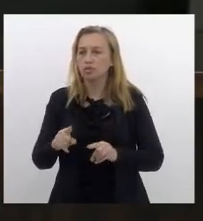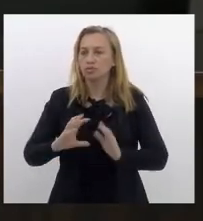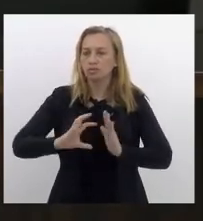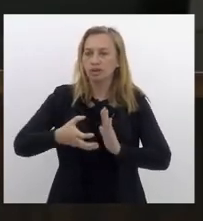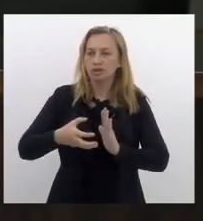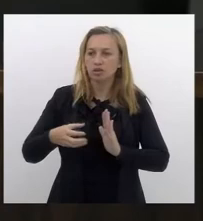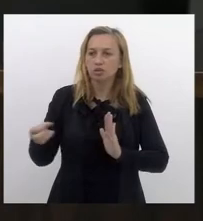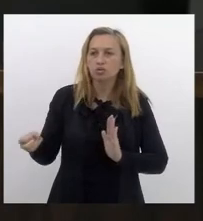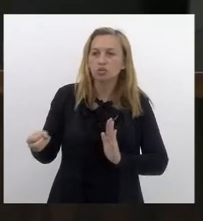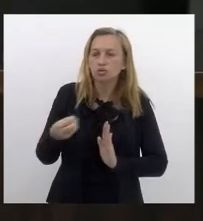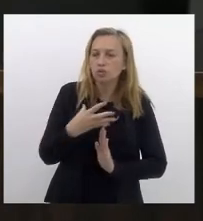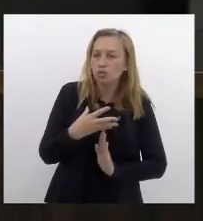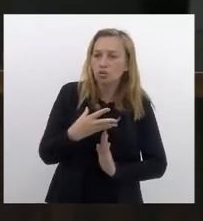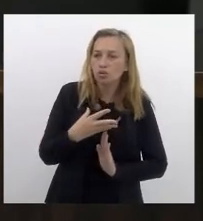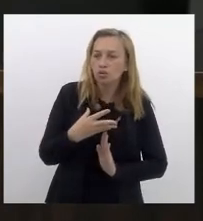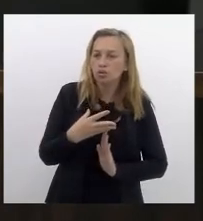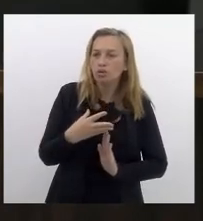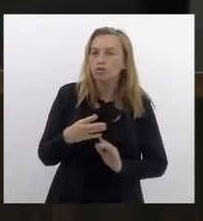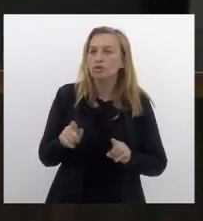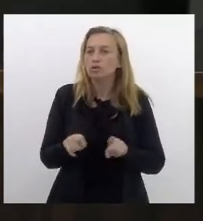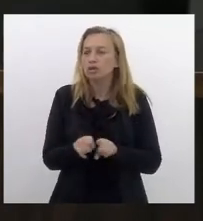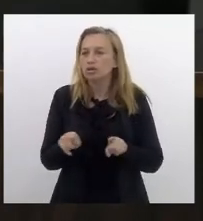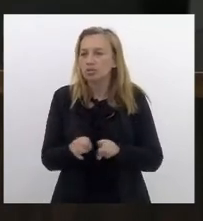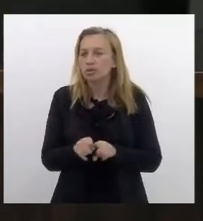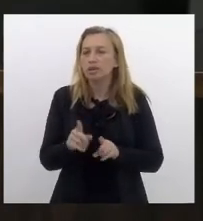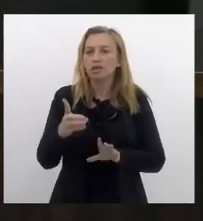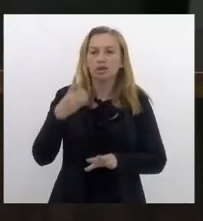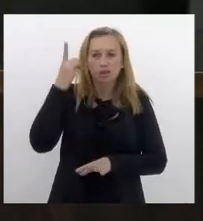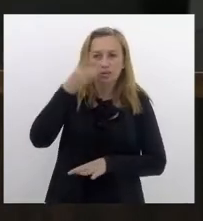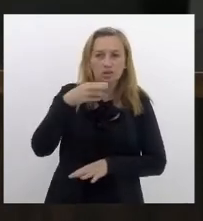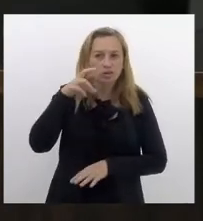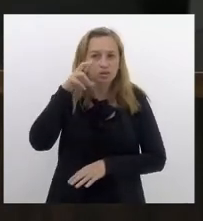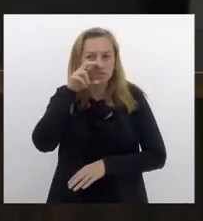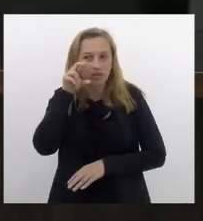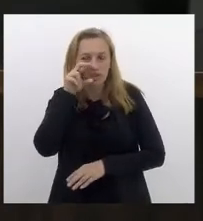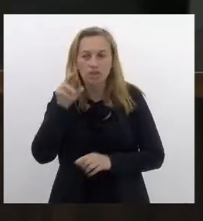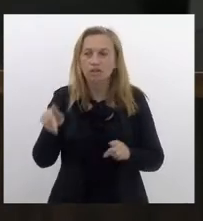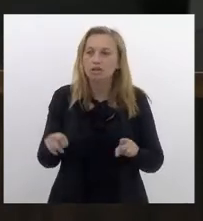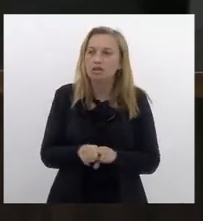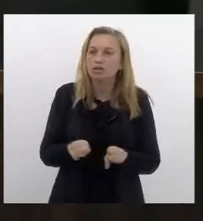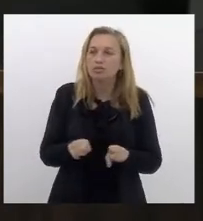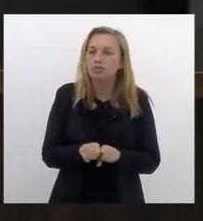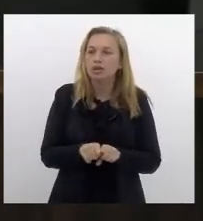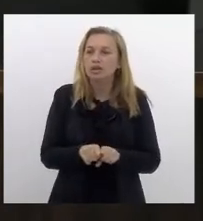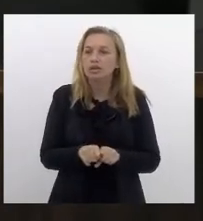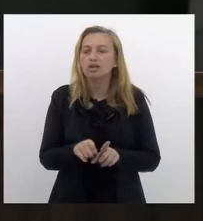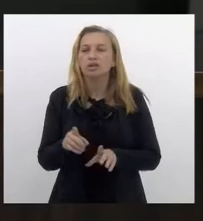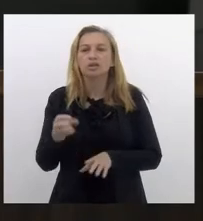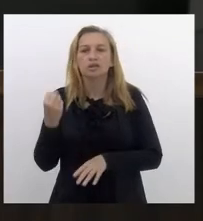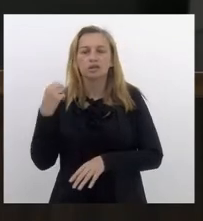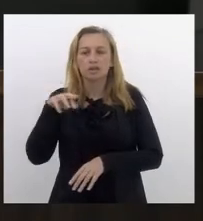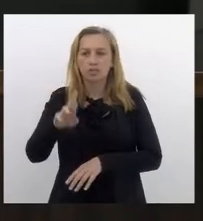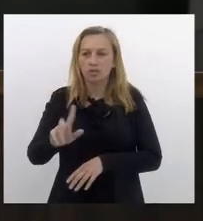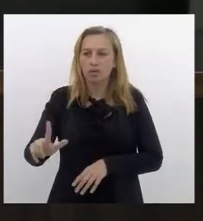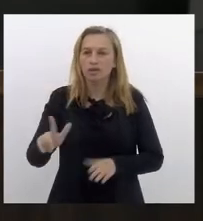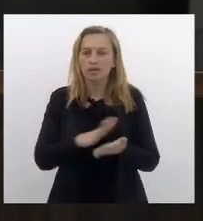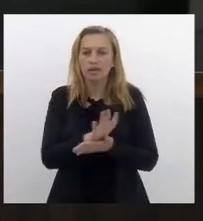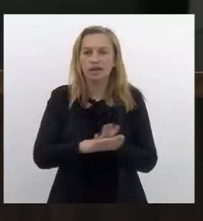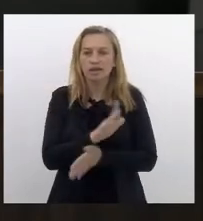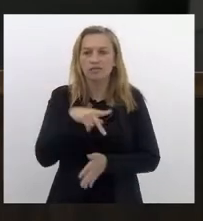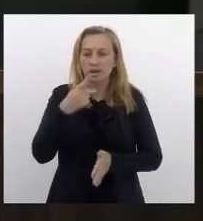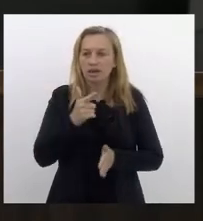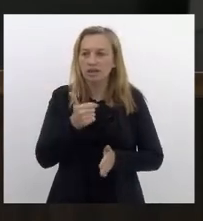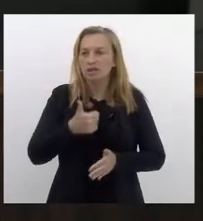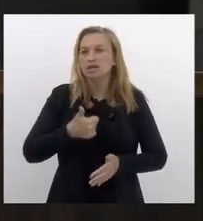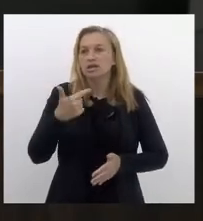do novo, com voto contrário do deputado Rosenberg Reis. E abstenção do deputado Samuel. Nada mais a tratar na primeira